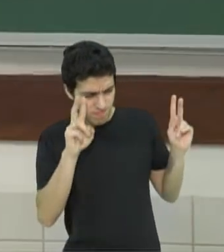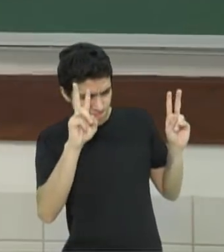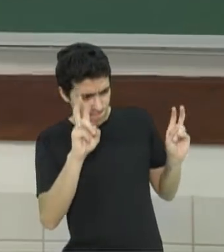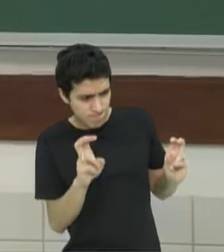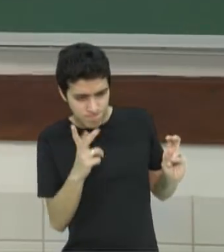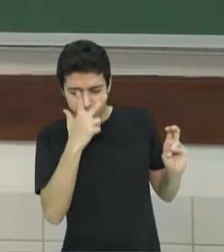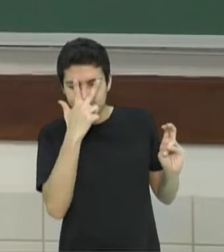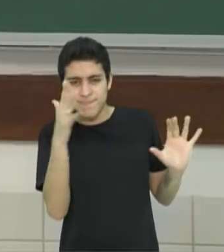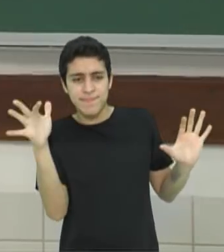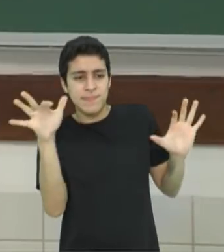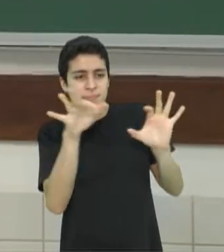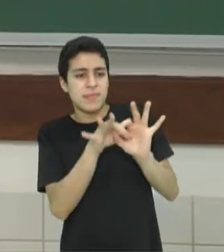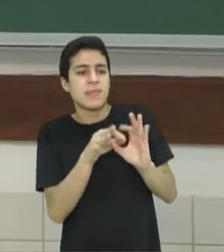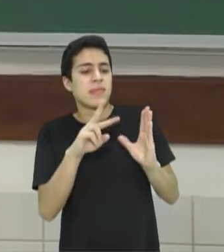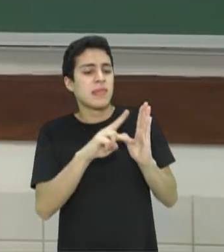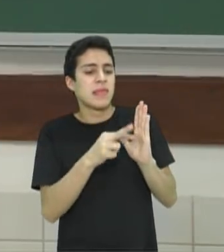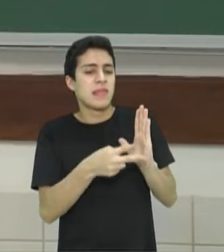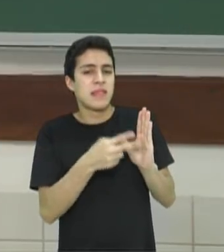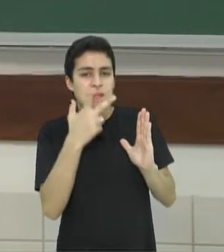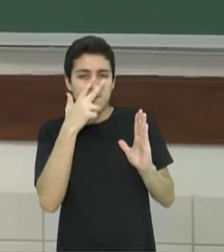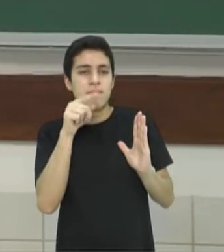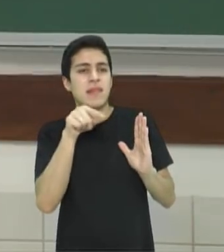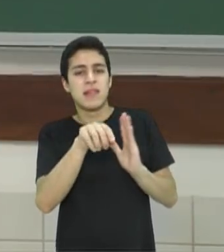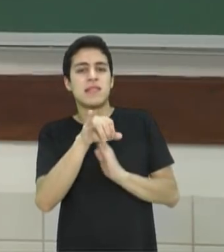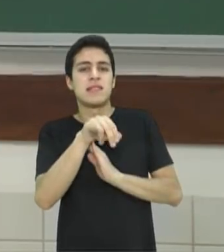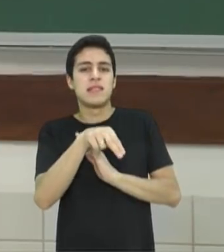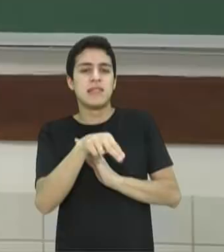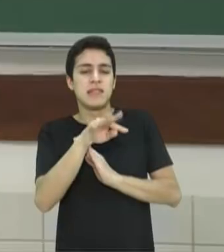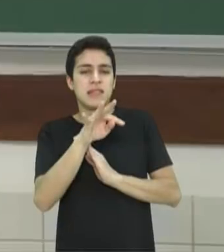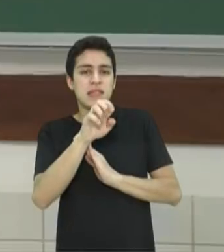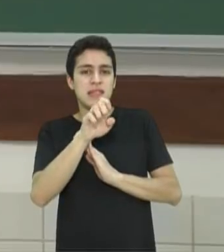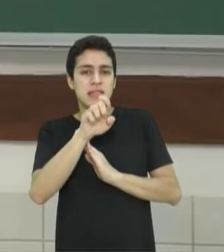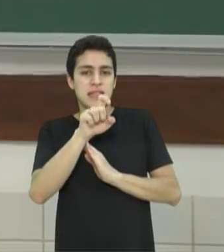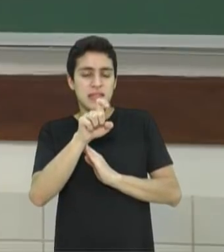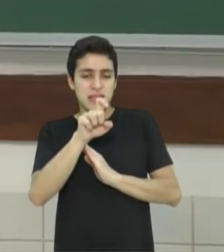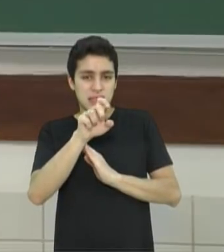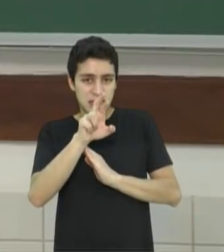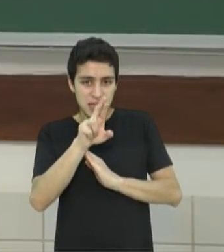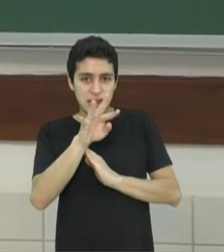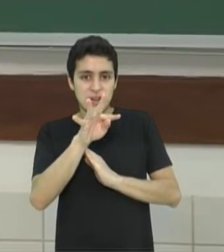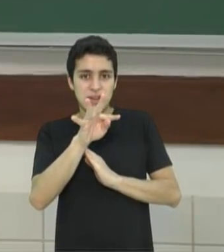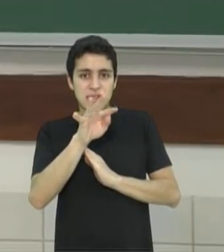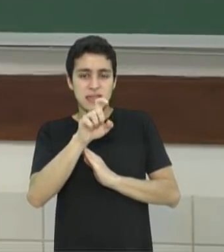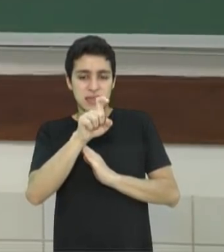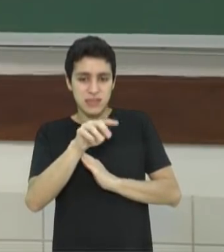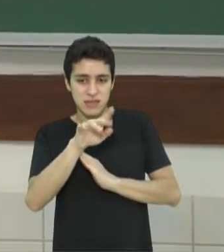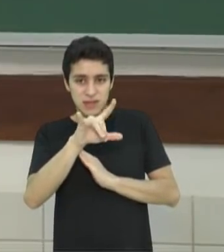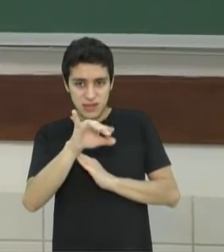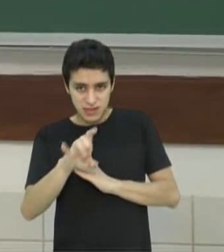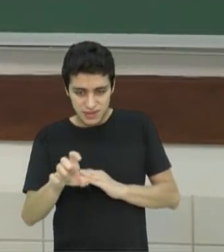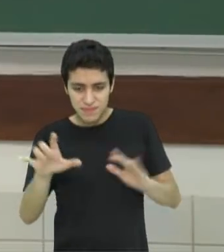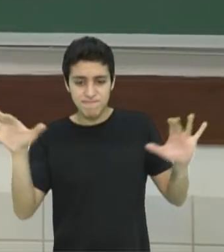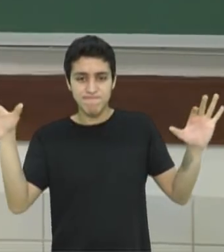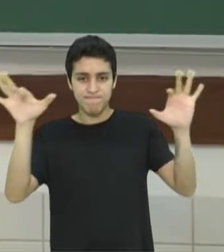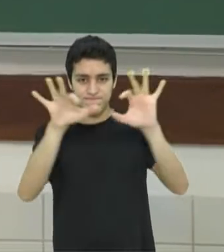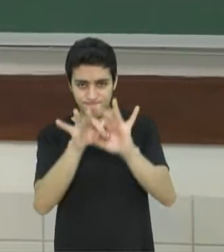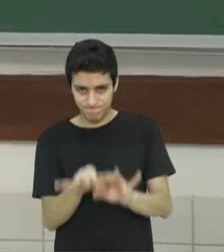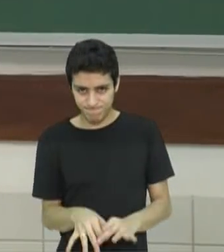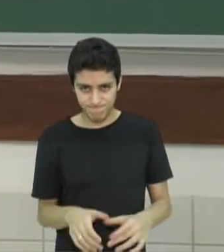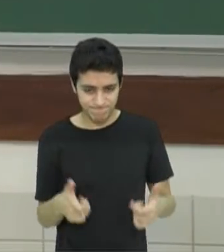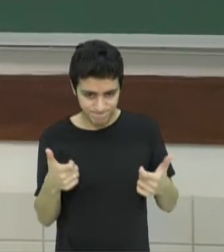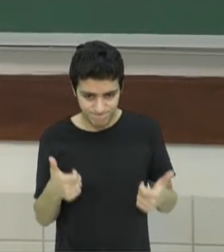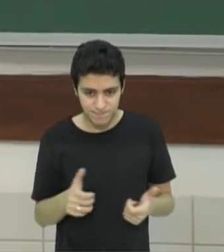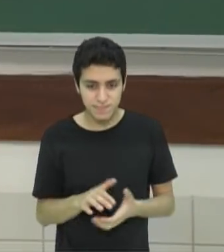essa ligação, eu tenho a intertextualidade, que significa dois textos interligados,